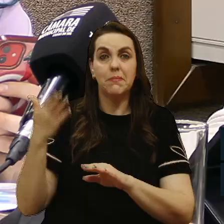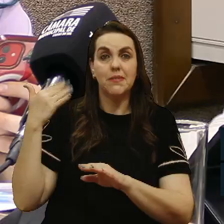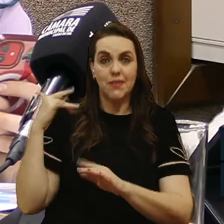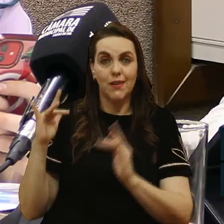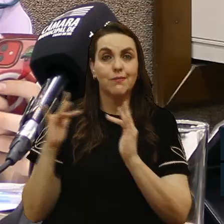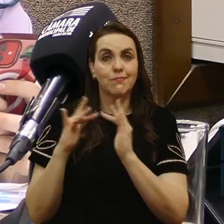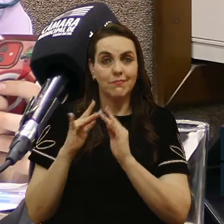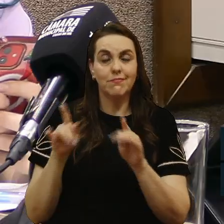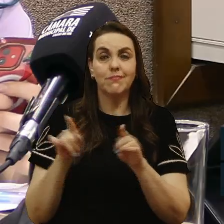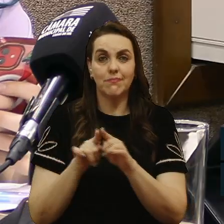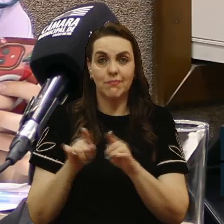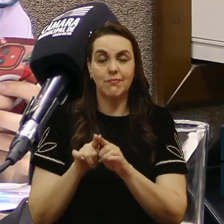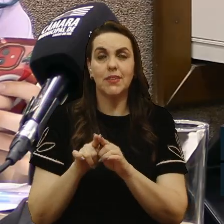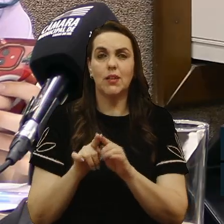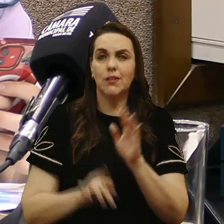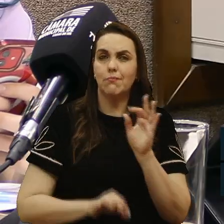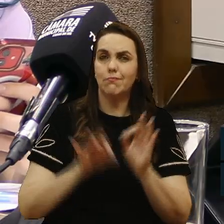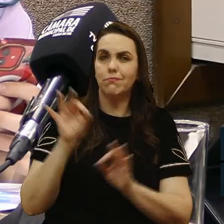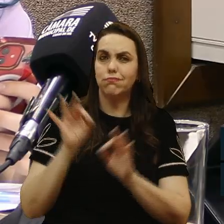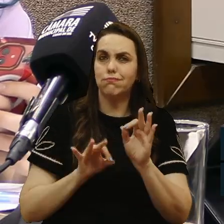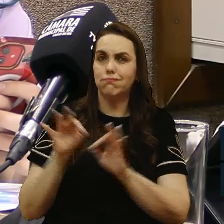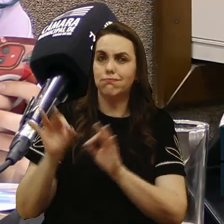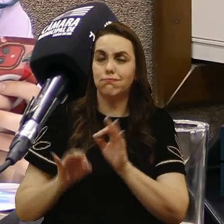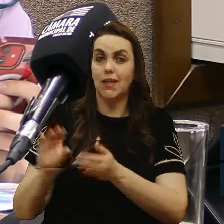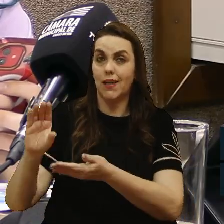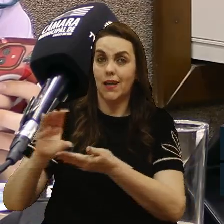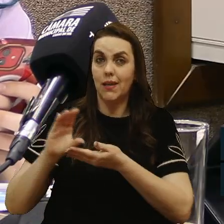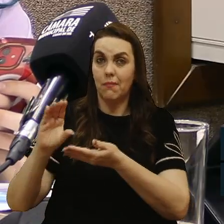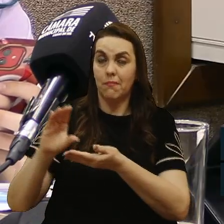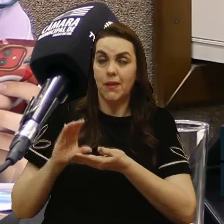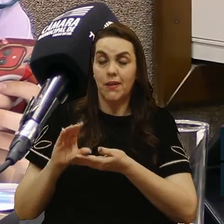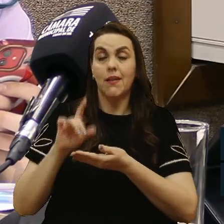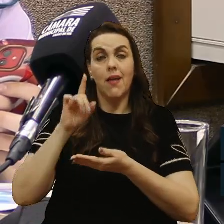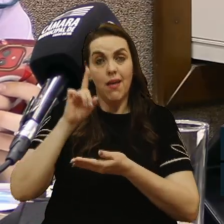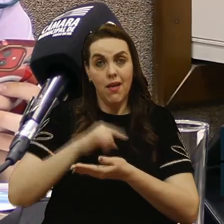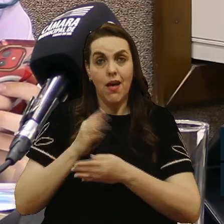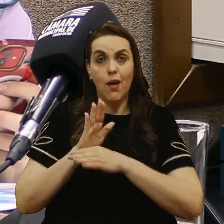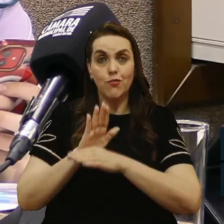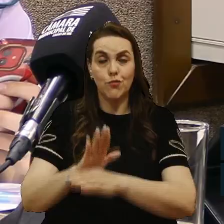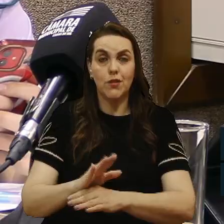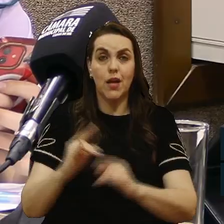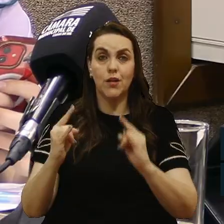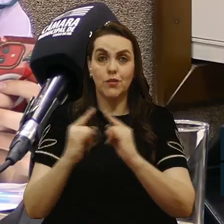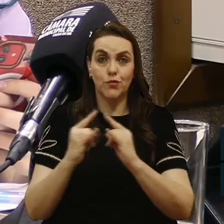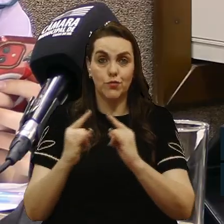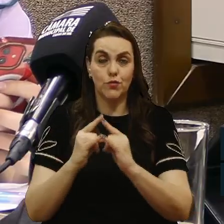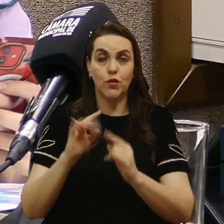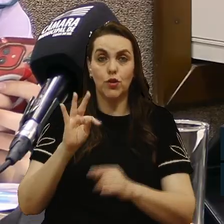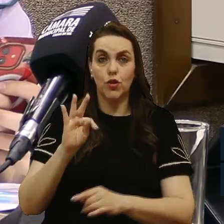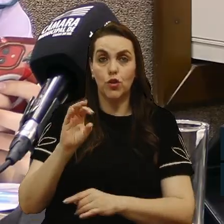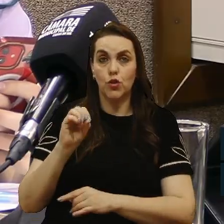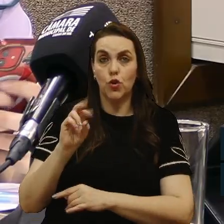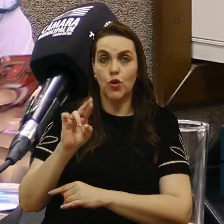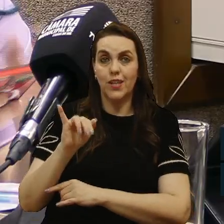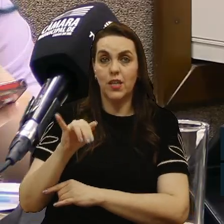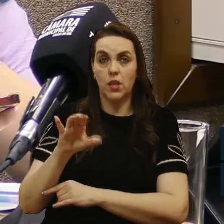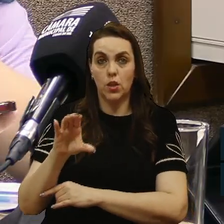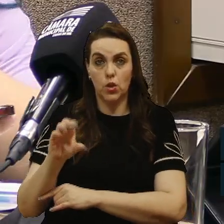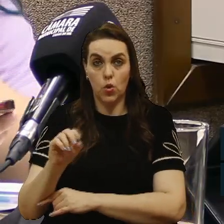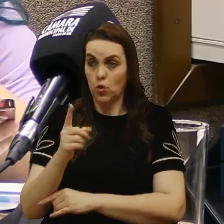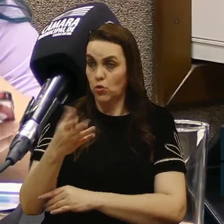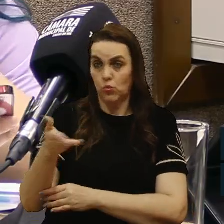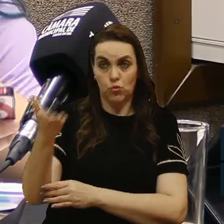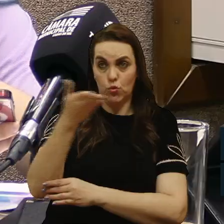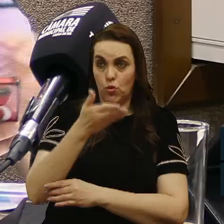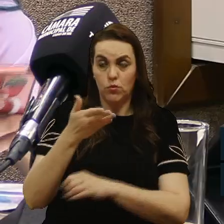contatado. Então nós temos planejamento aí com essas emendas parlamentares de ajudar o Instituto Torino, que Vossas Excelências aqui aprovaram